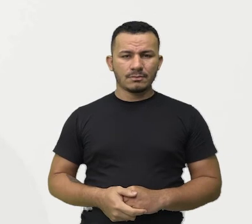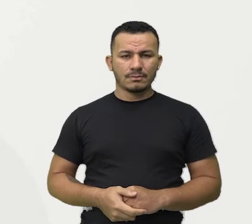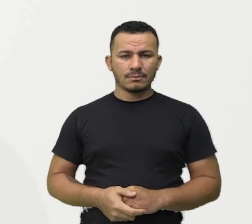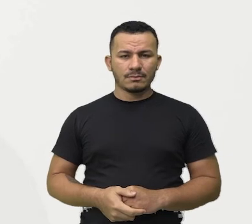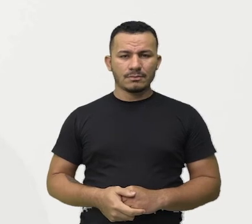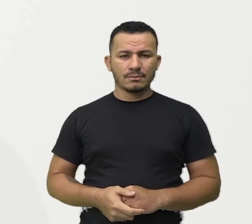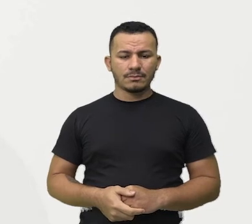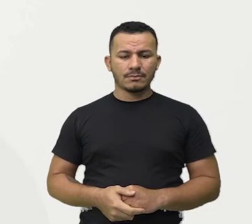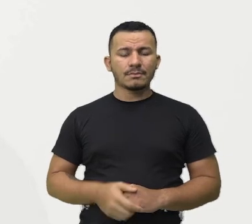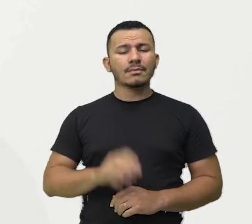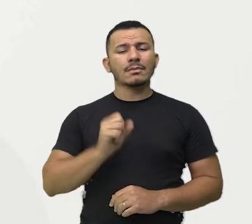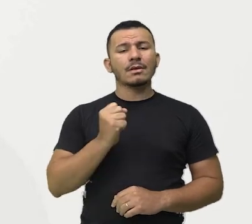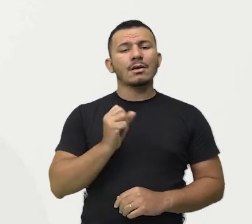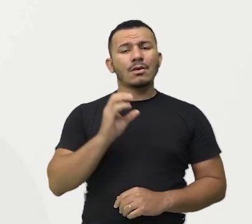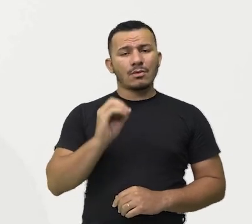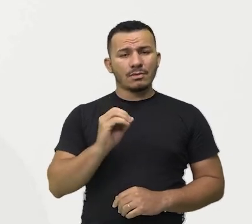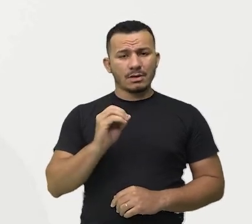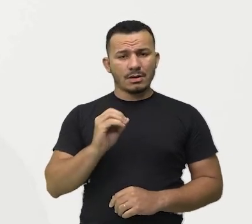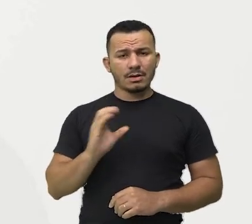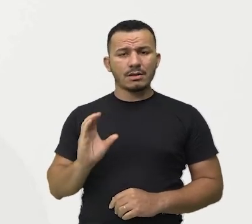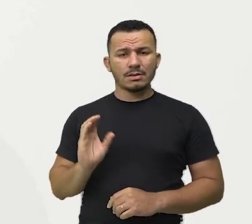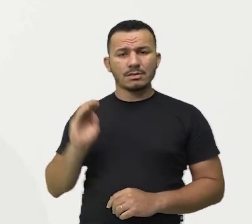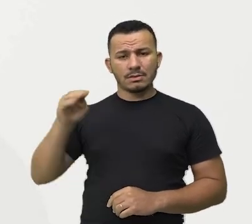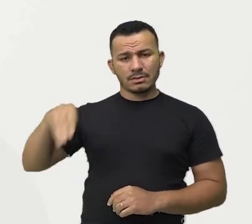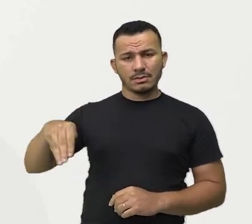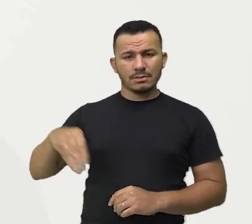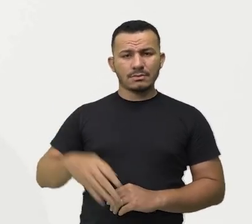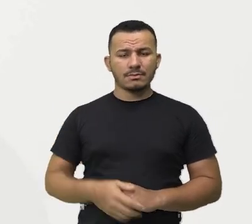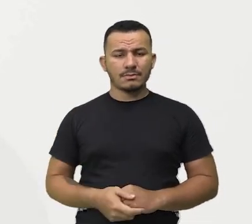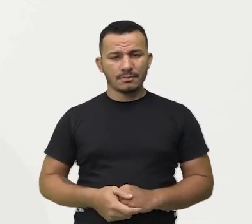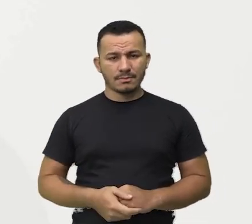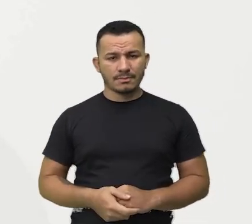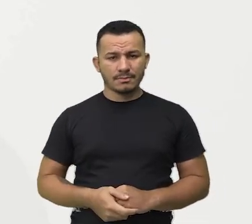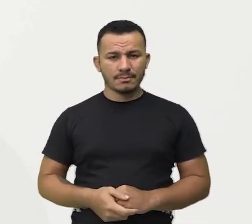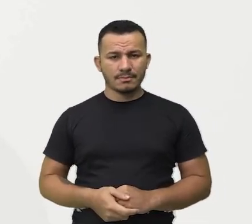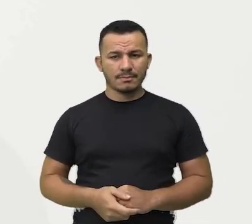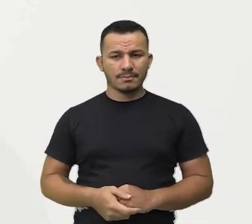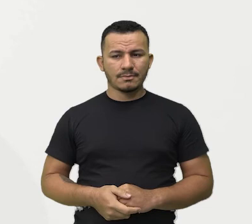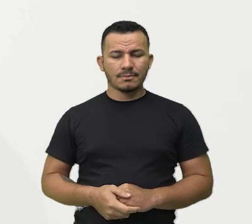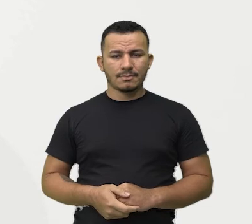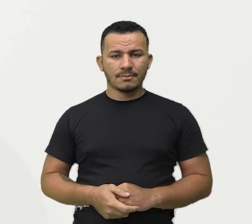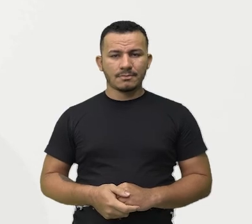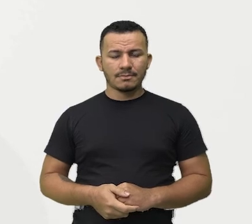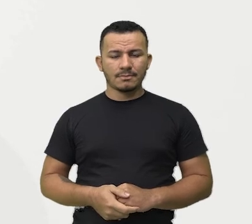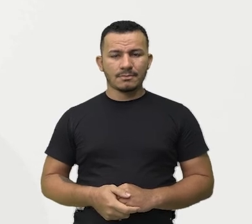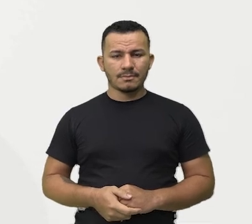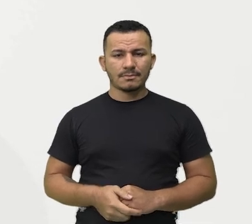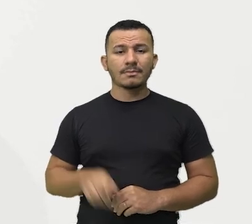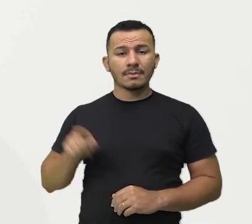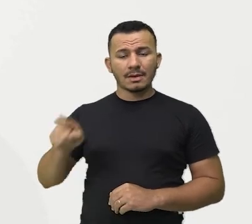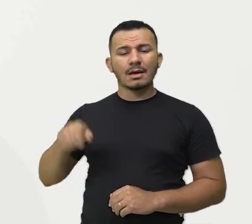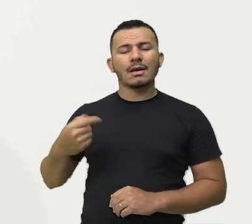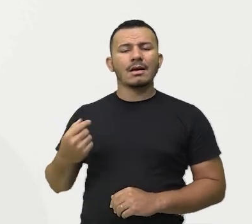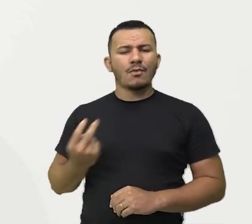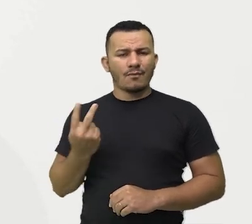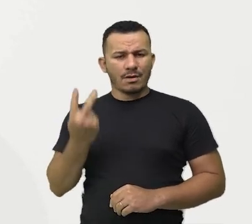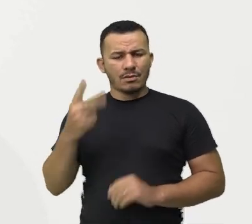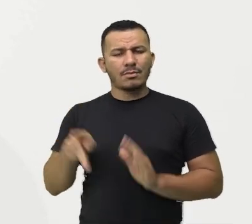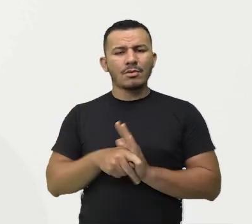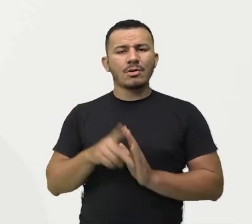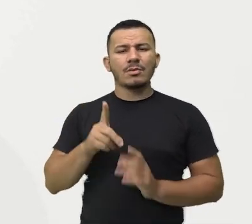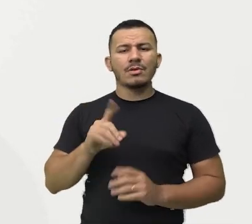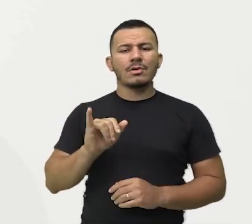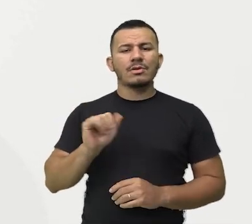a 80. E vamos colocar a unidade, né? 80 centímetros. Que